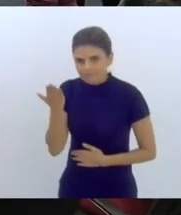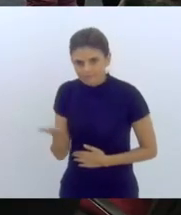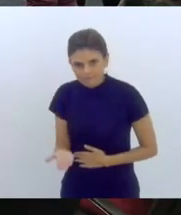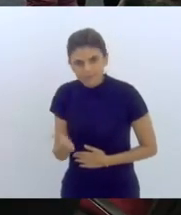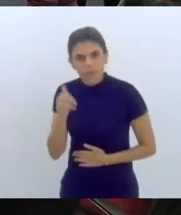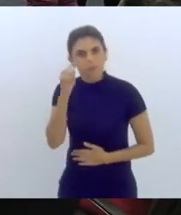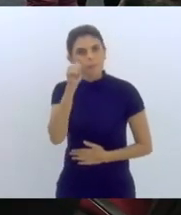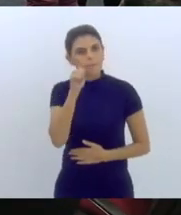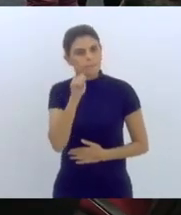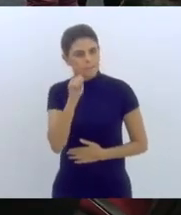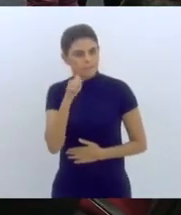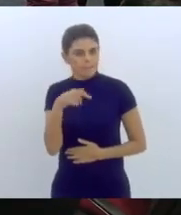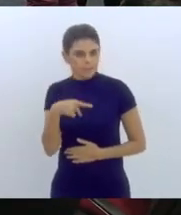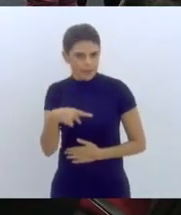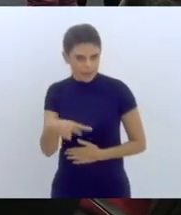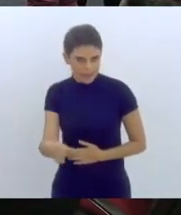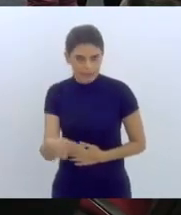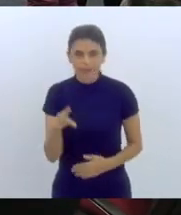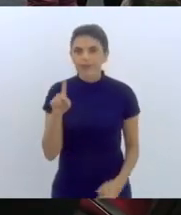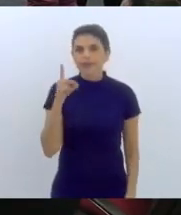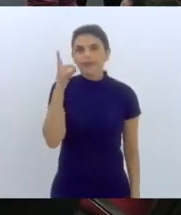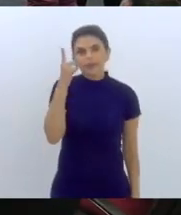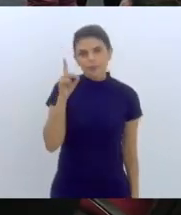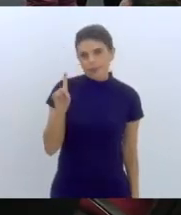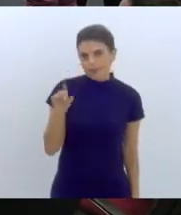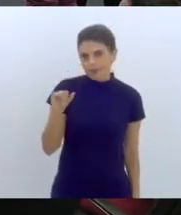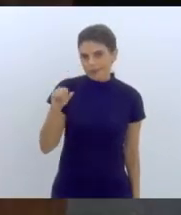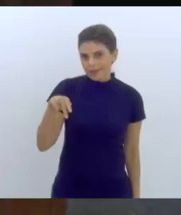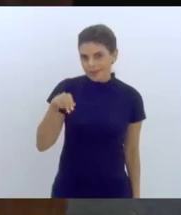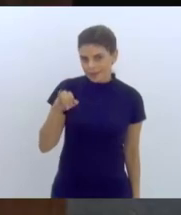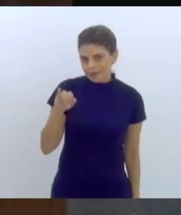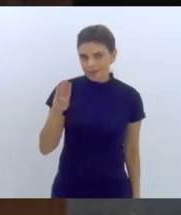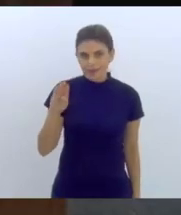presidenta Dani Balbi, eu